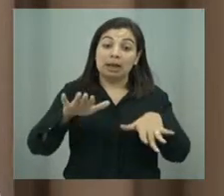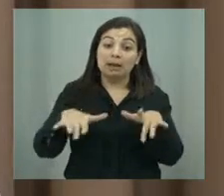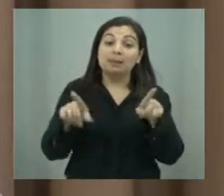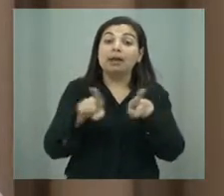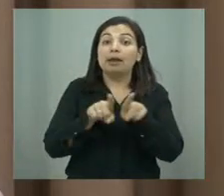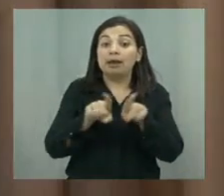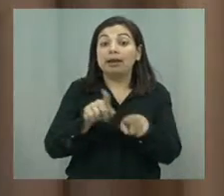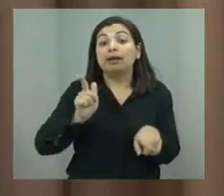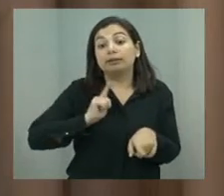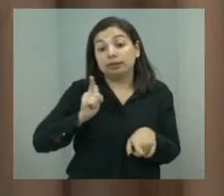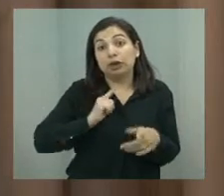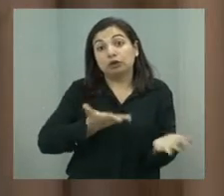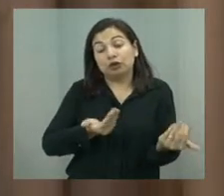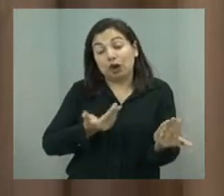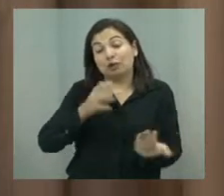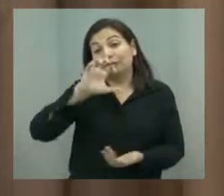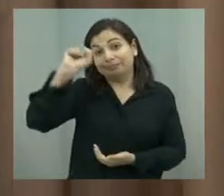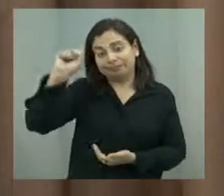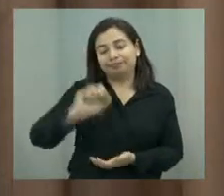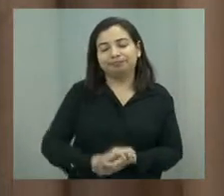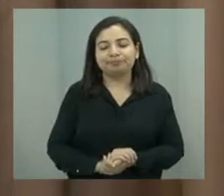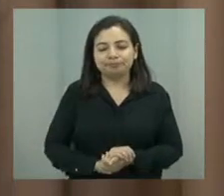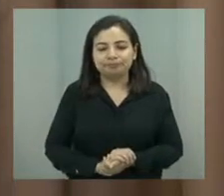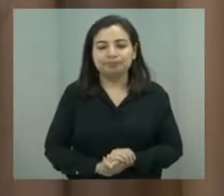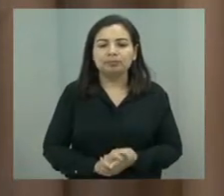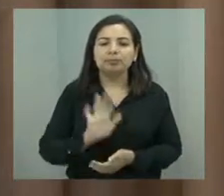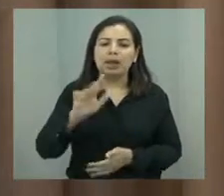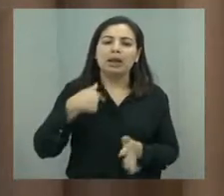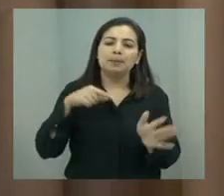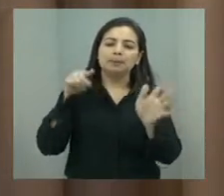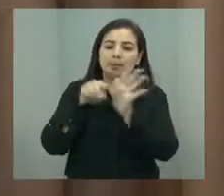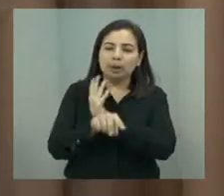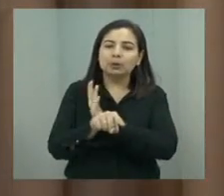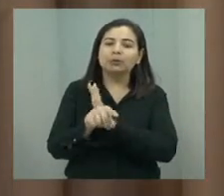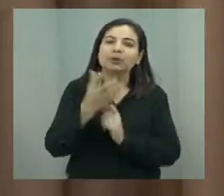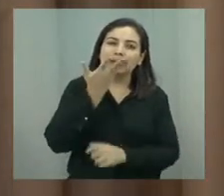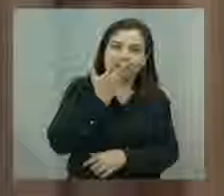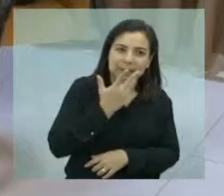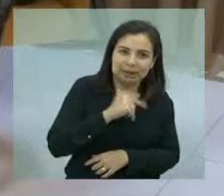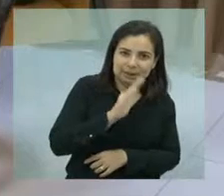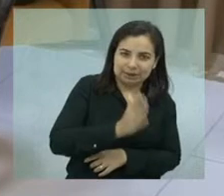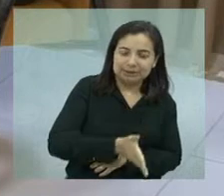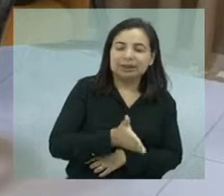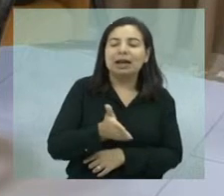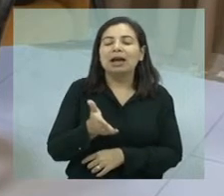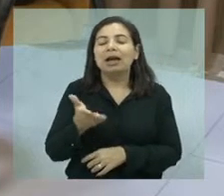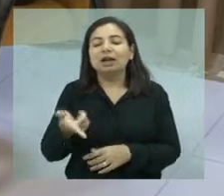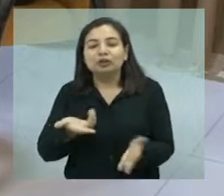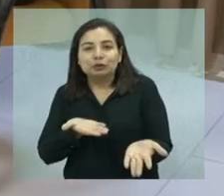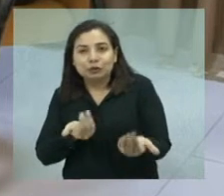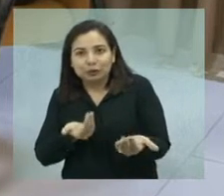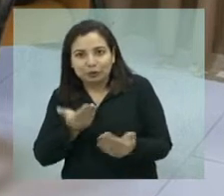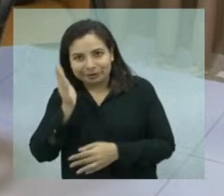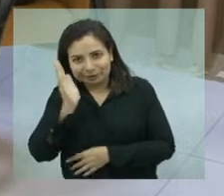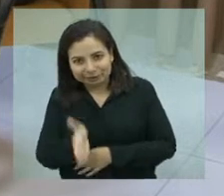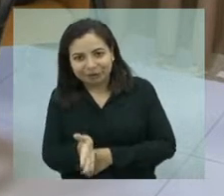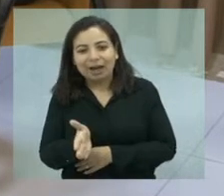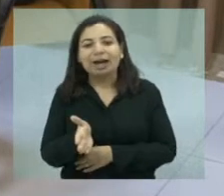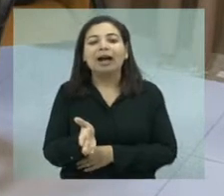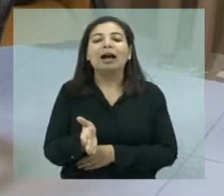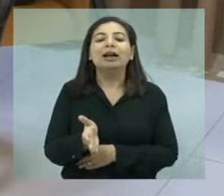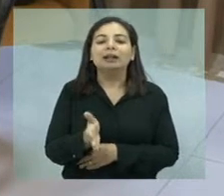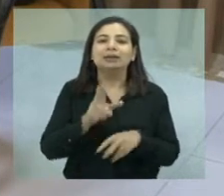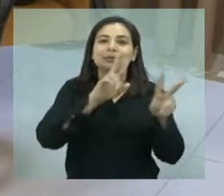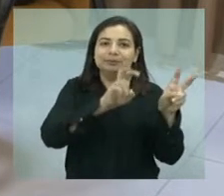é jovem. Mais uma pergunta que me veio aqui, a gente falou um pouco de criança, falou um pouco dessa questão da juventude, que jovem todos nós